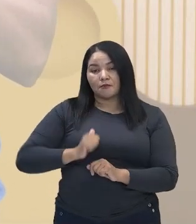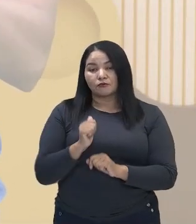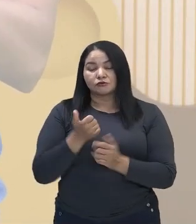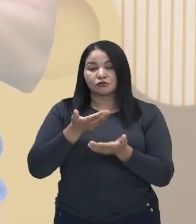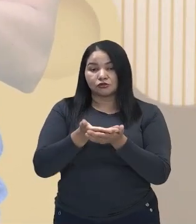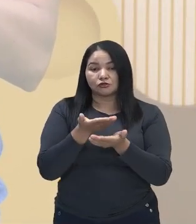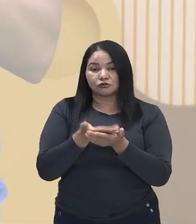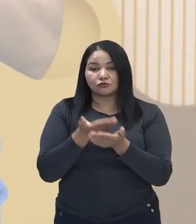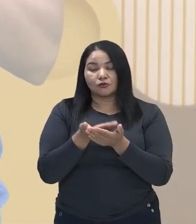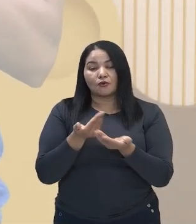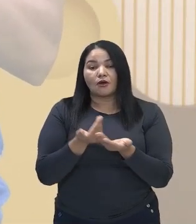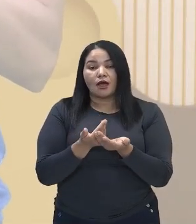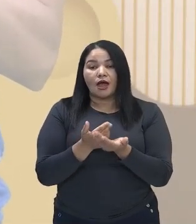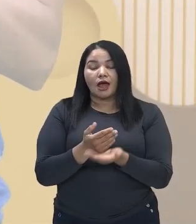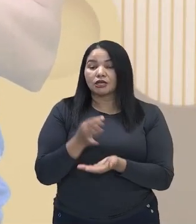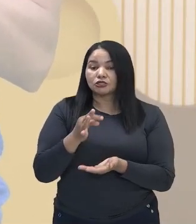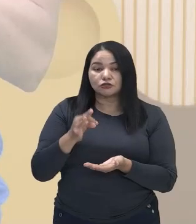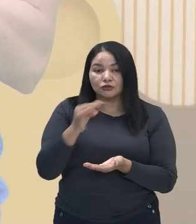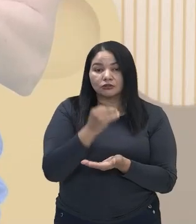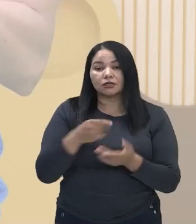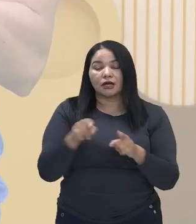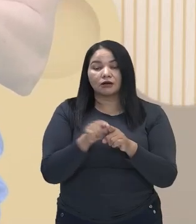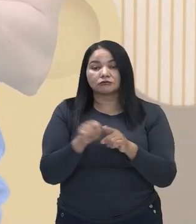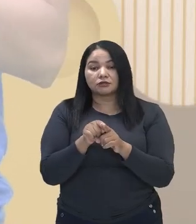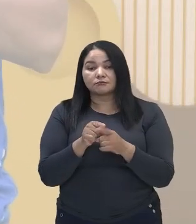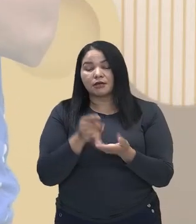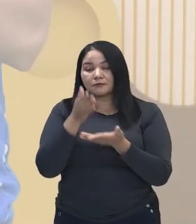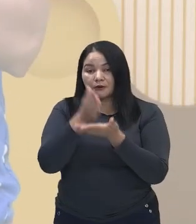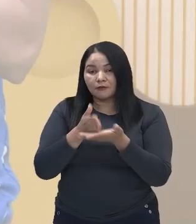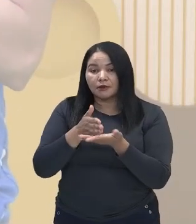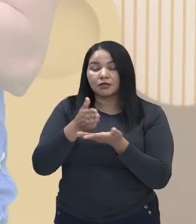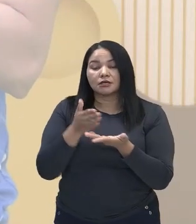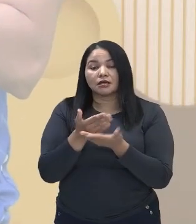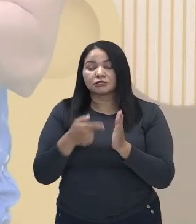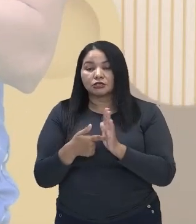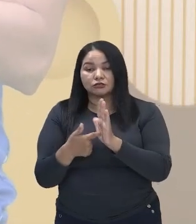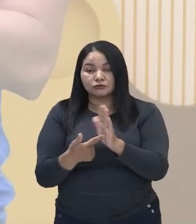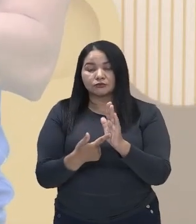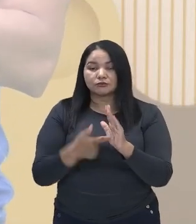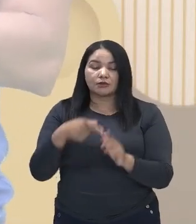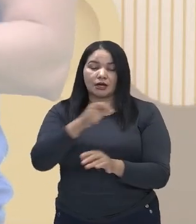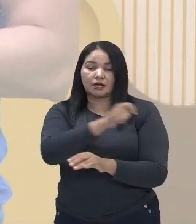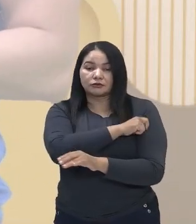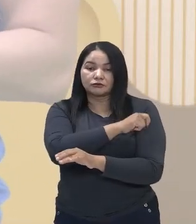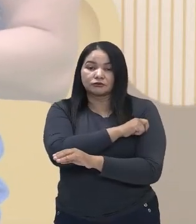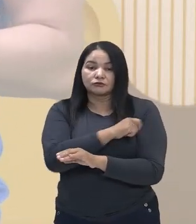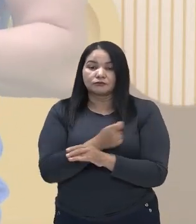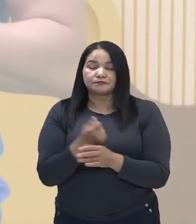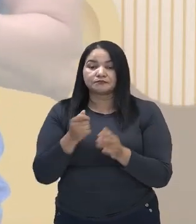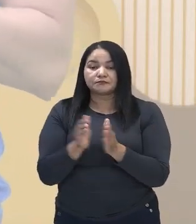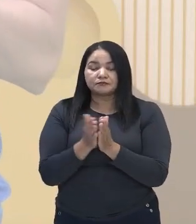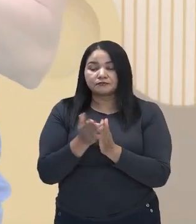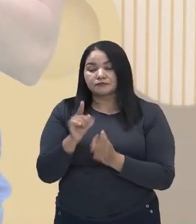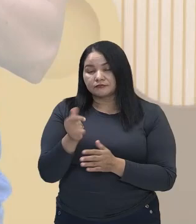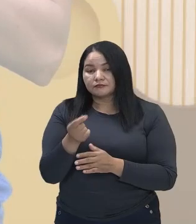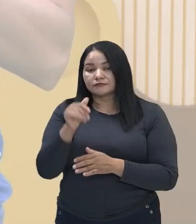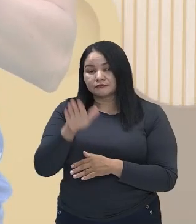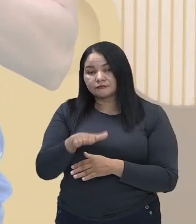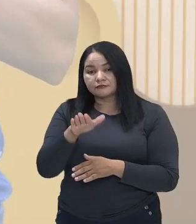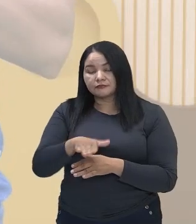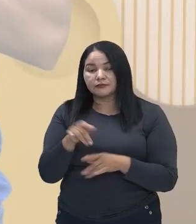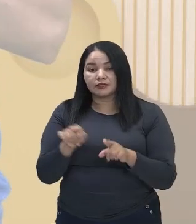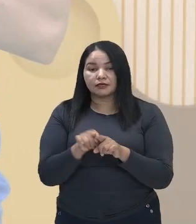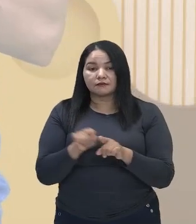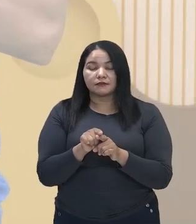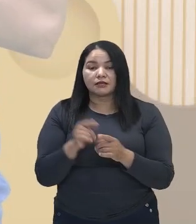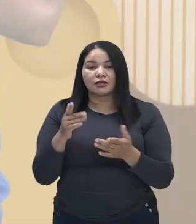e parciais também para os alunos de baixa renda, tá? Em instituições privadas, particulares. Então, se você, por